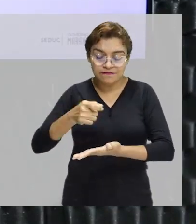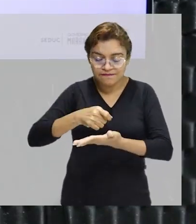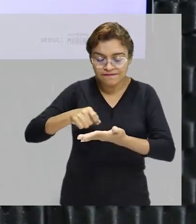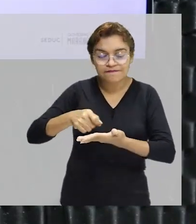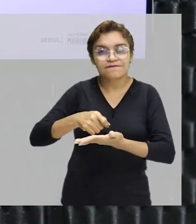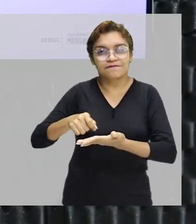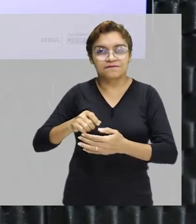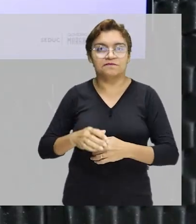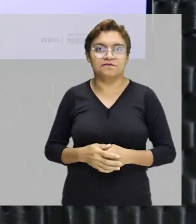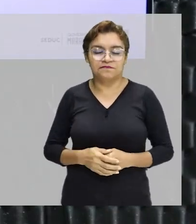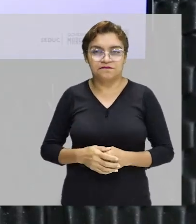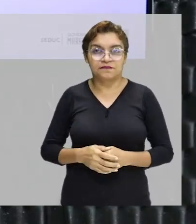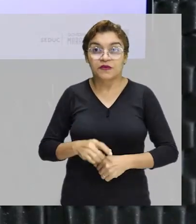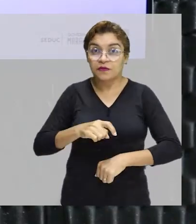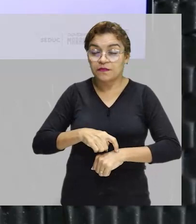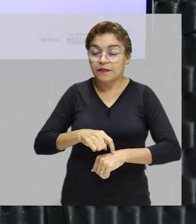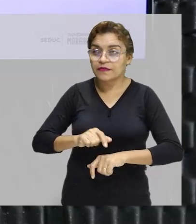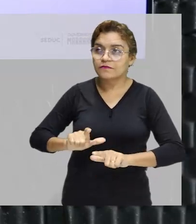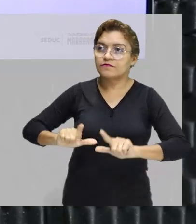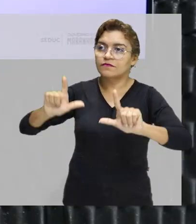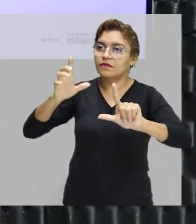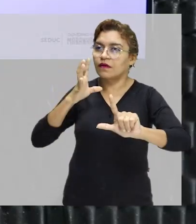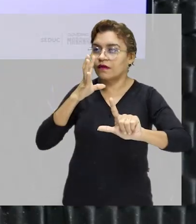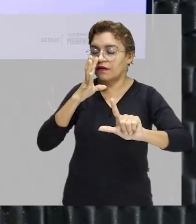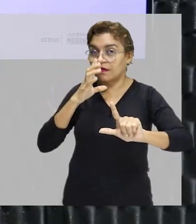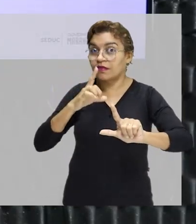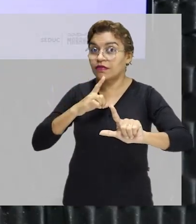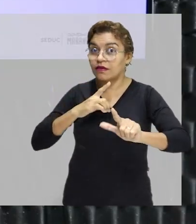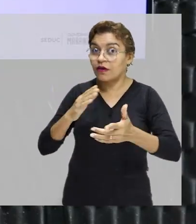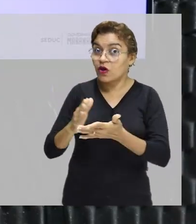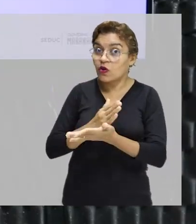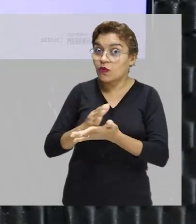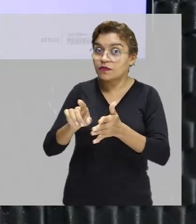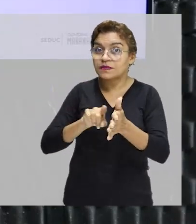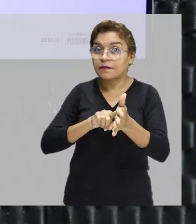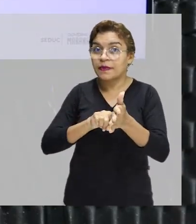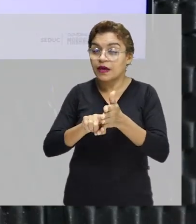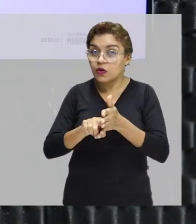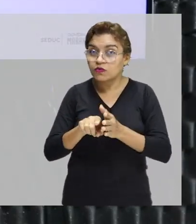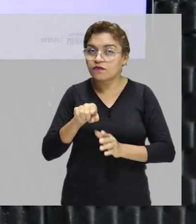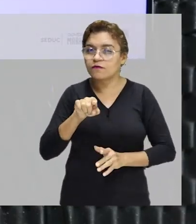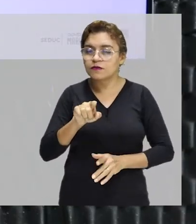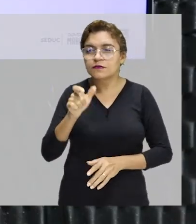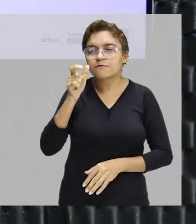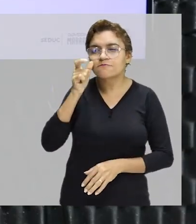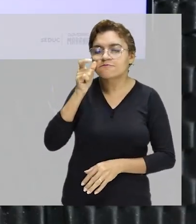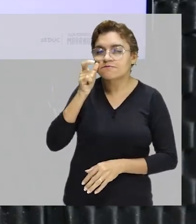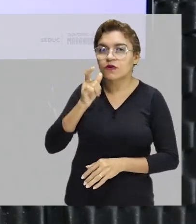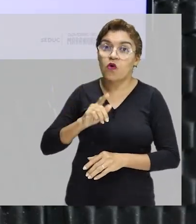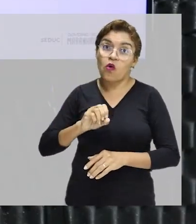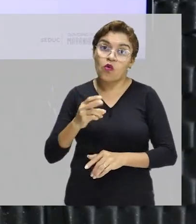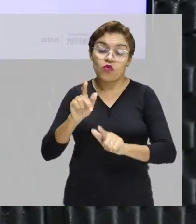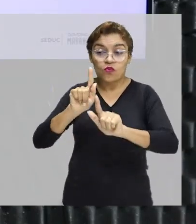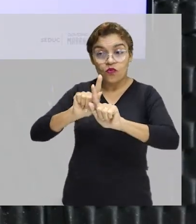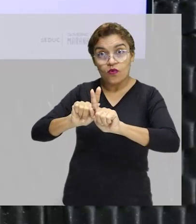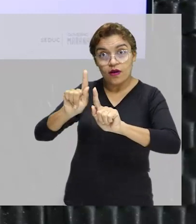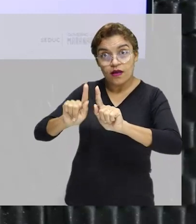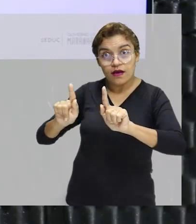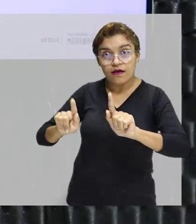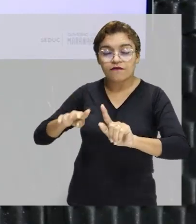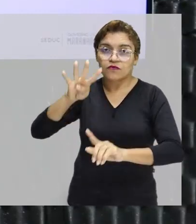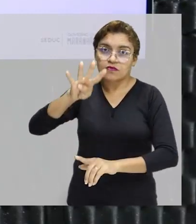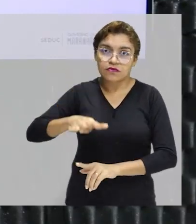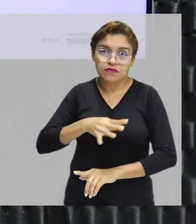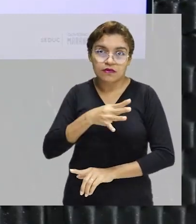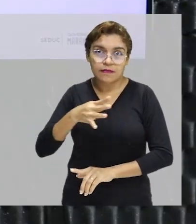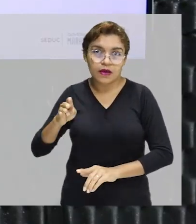está acompanhando e aquela questão, e vamos ter algumas aqui. Aquela questão, aquele gráfico, tabela, conceito,